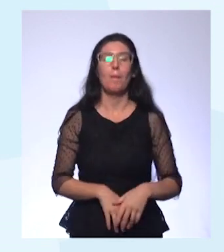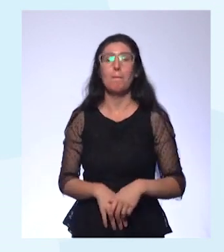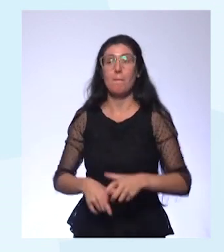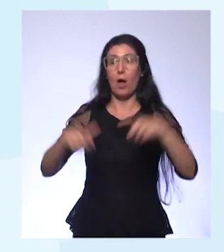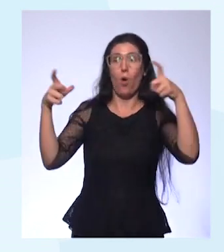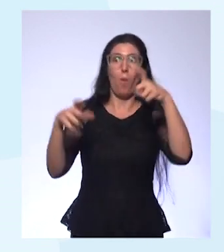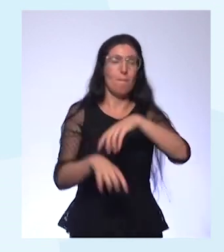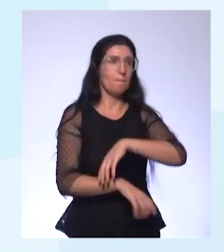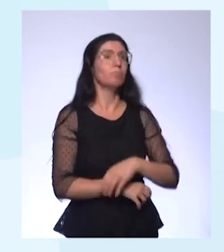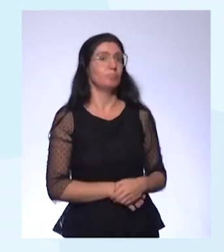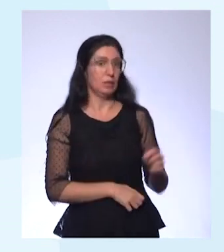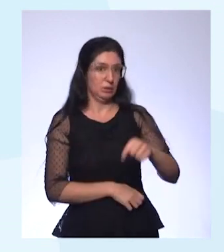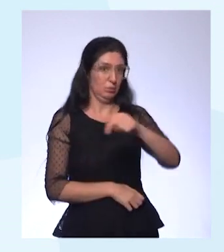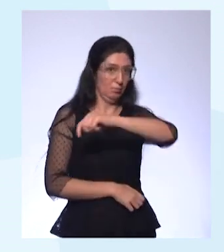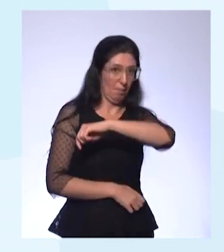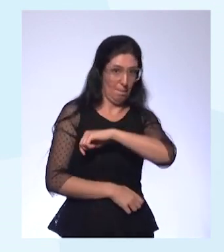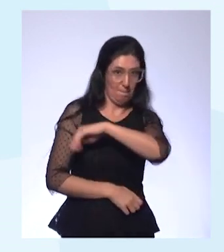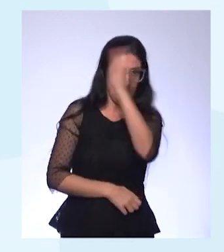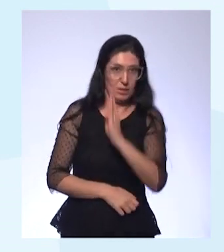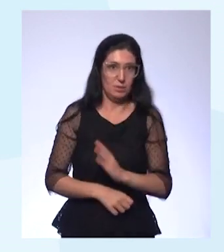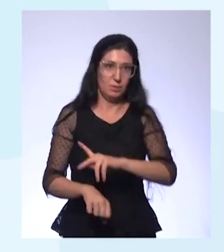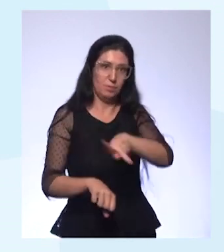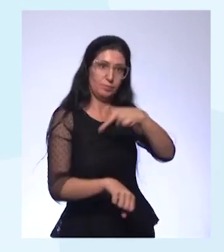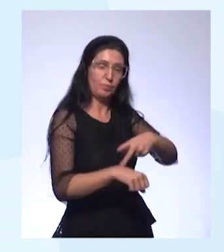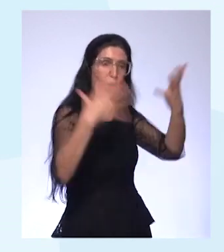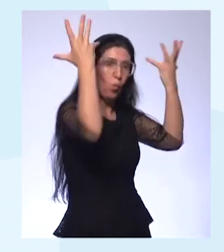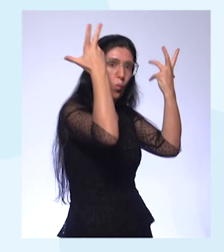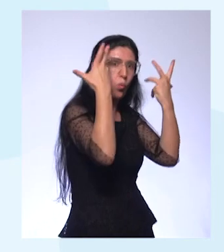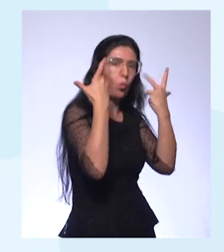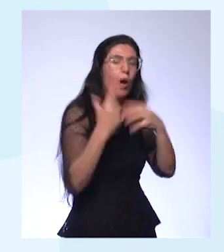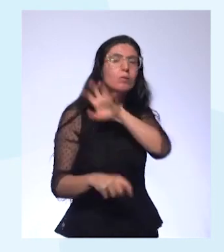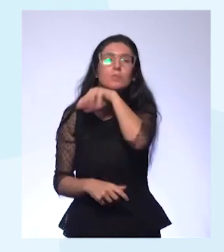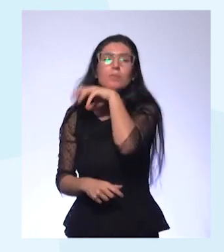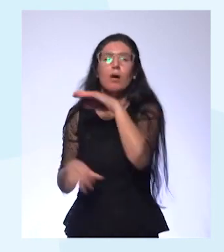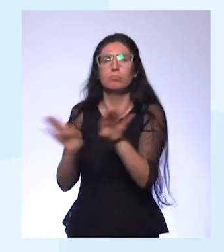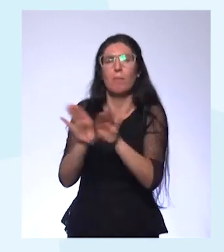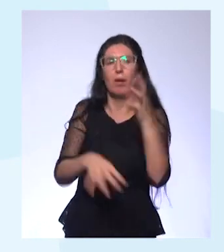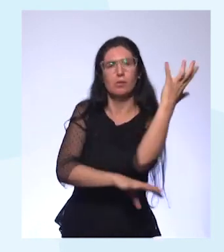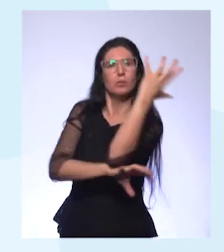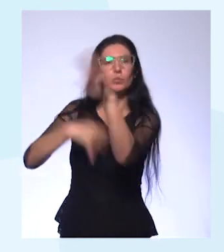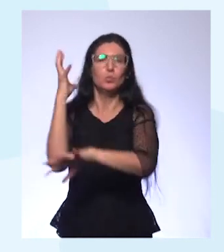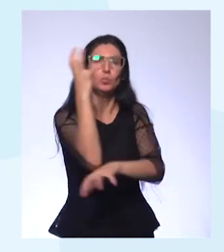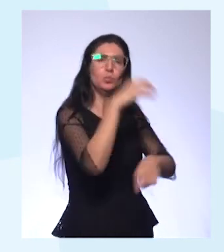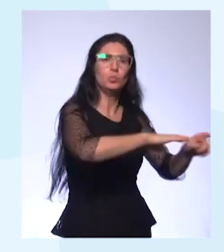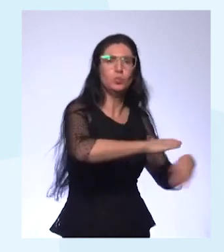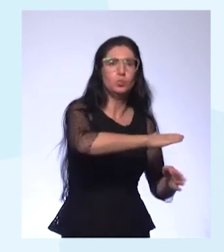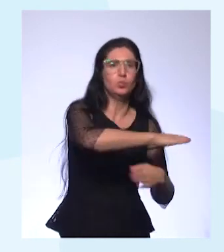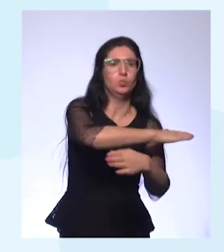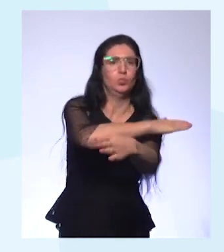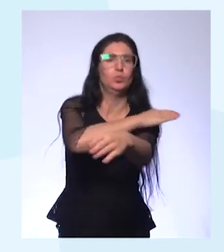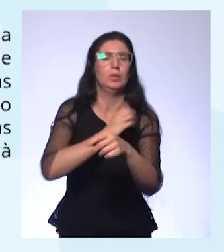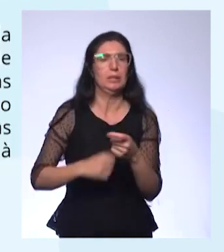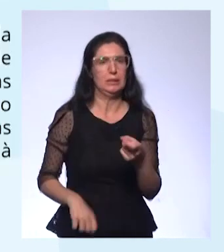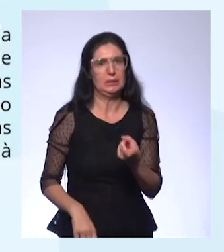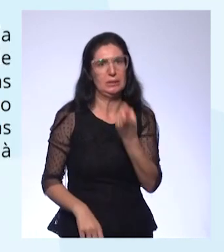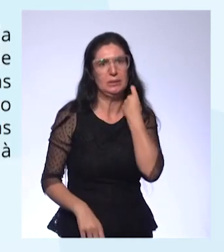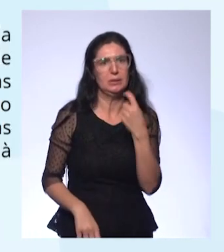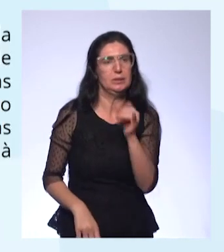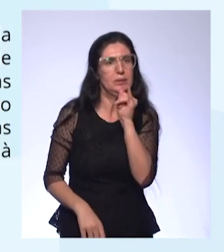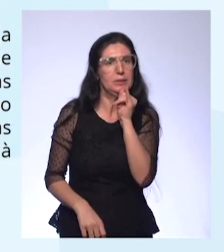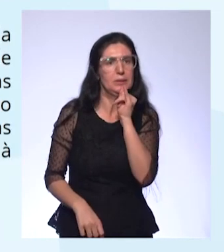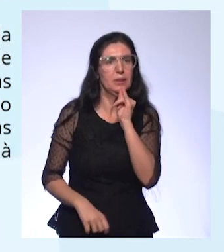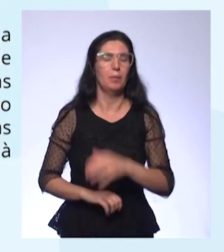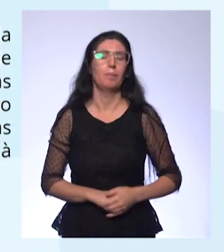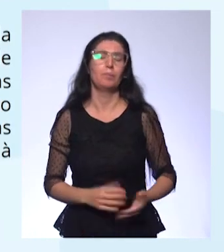aí tanto na questão da fauna e da flora. Vamos aí também ver aí algumas características desses biomas, né? Então vamos começar aí com o